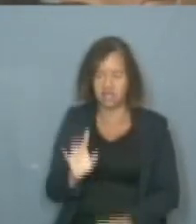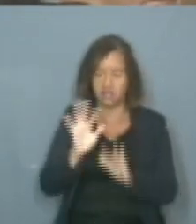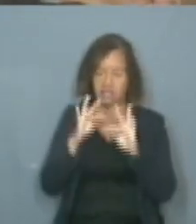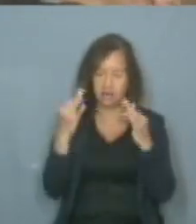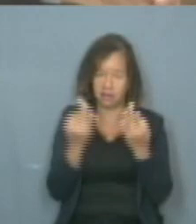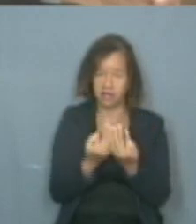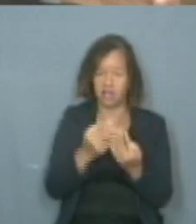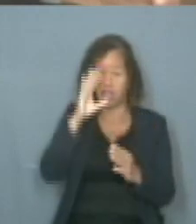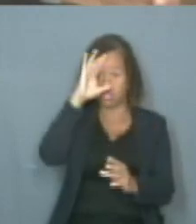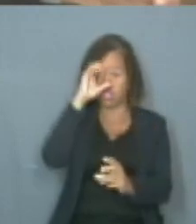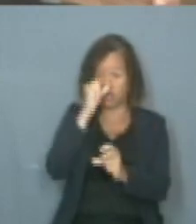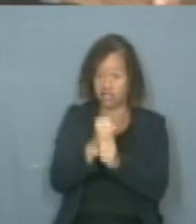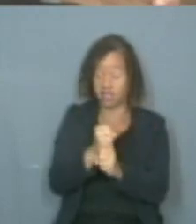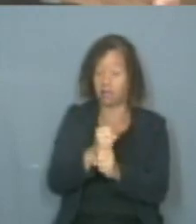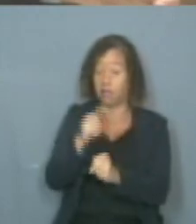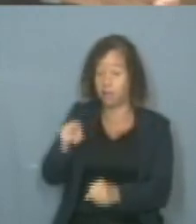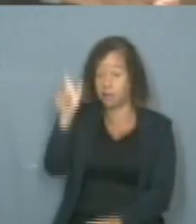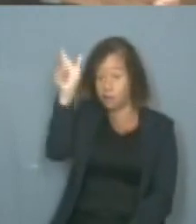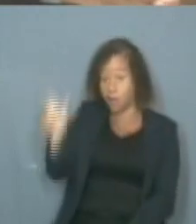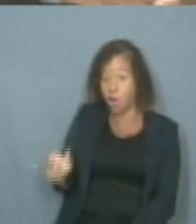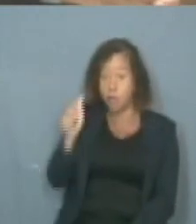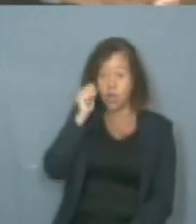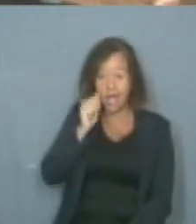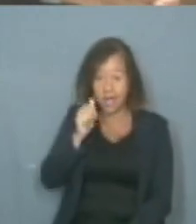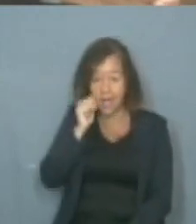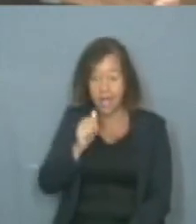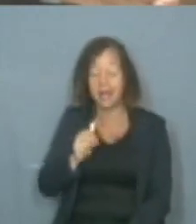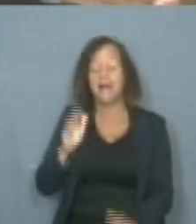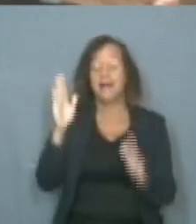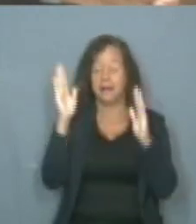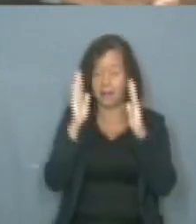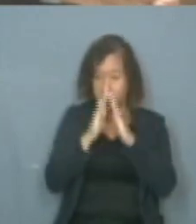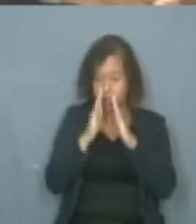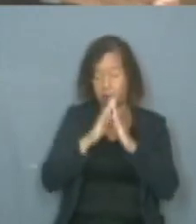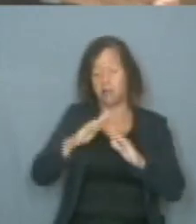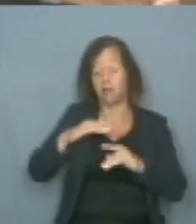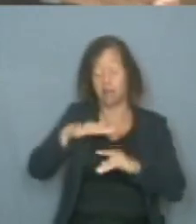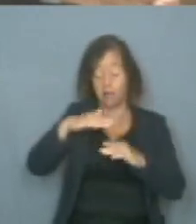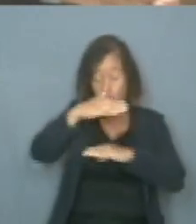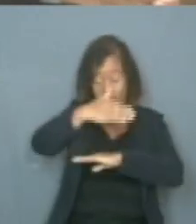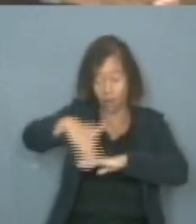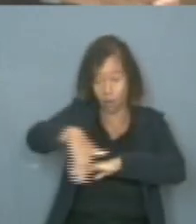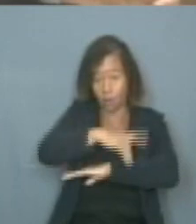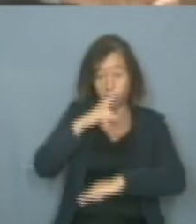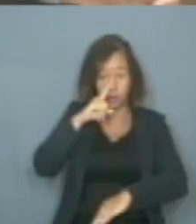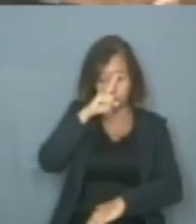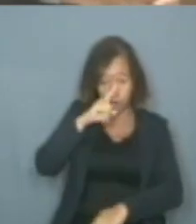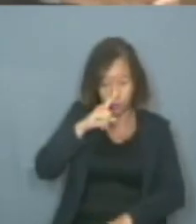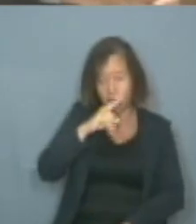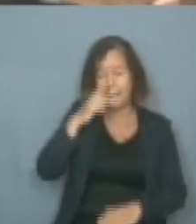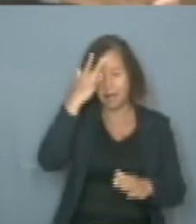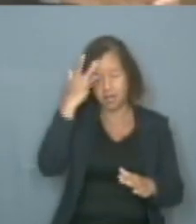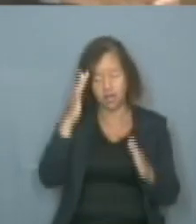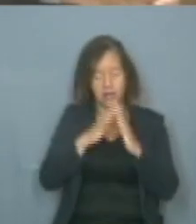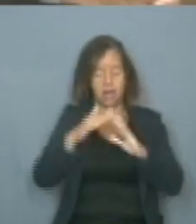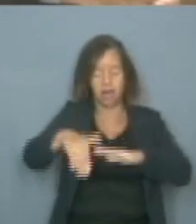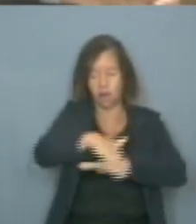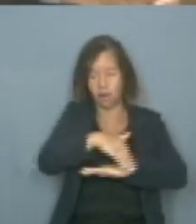famílias chefiadas por mulheres, famílias residentes em áreas de risco, famílias em situação de rua,